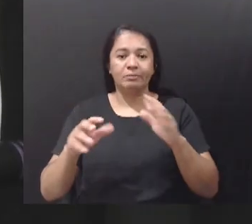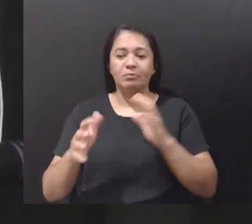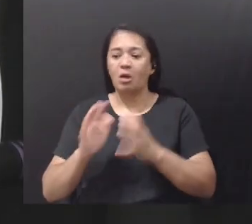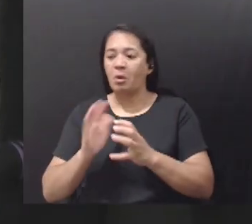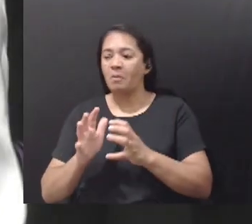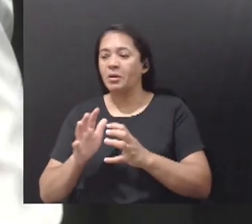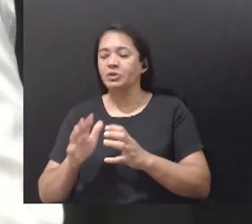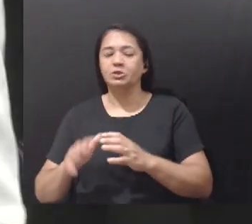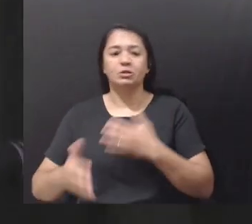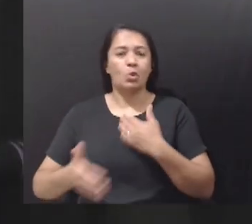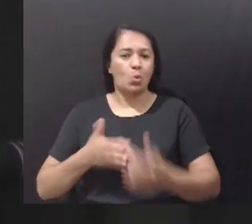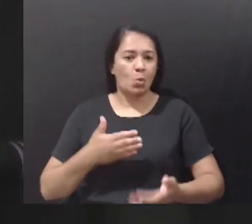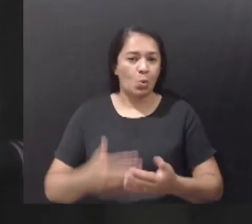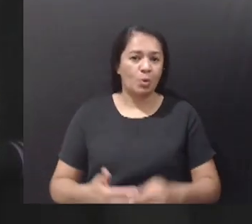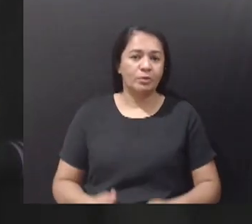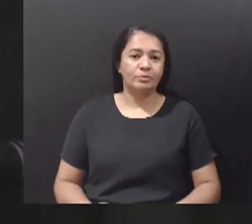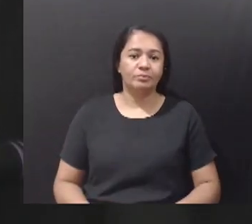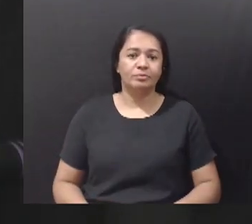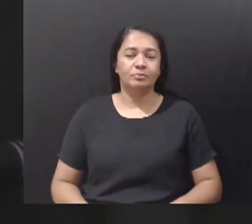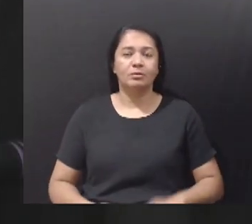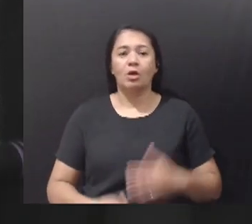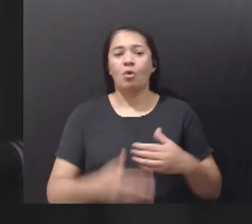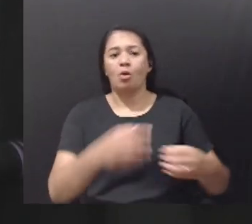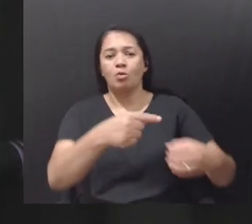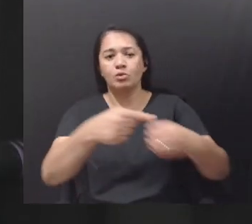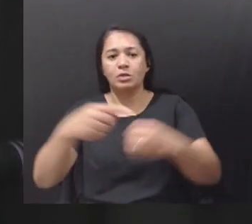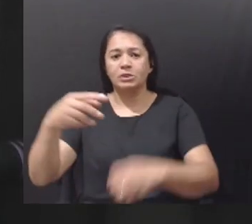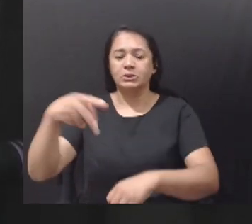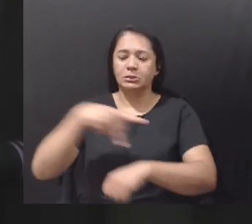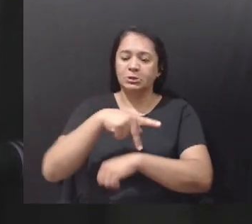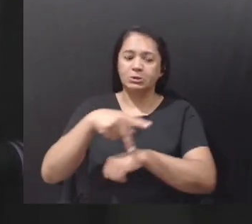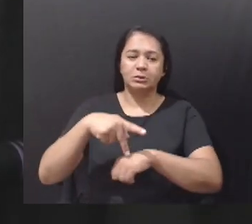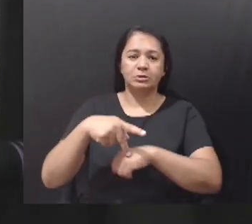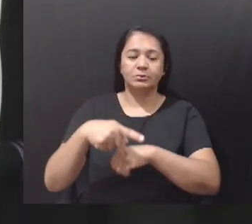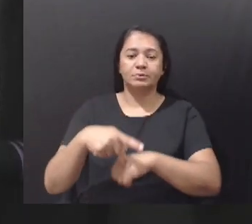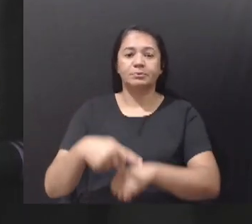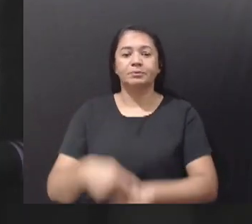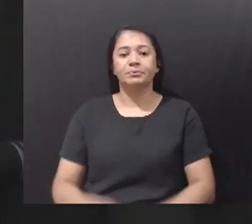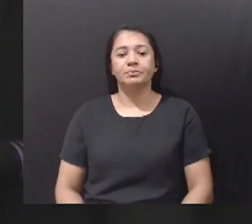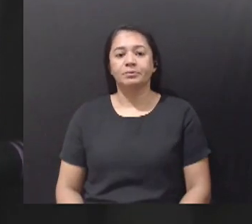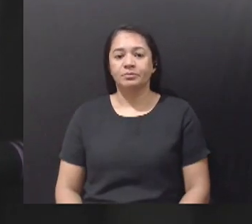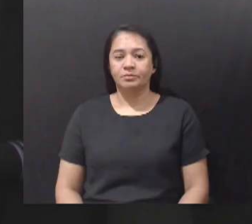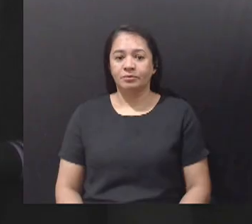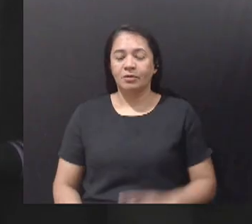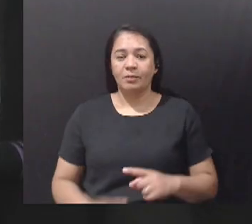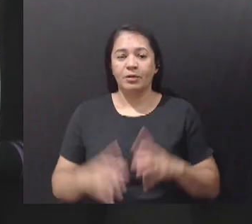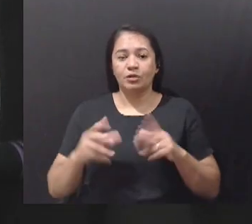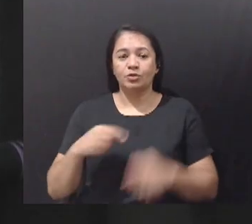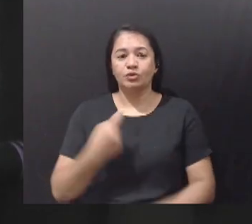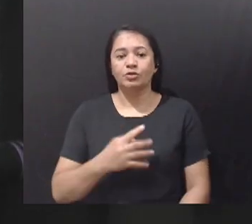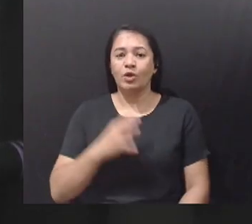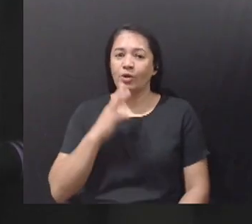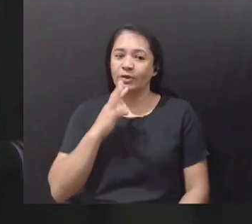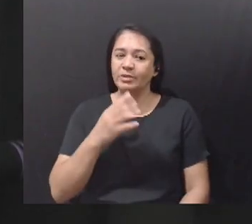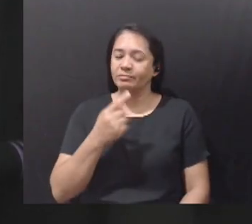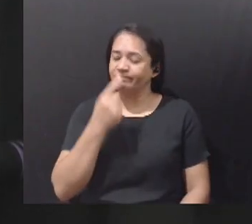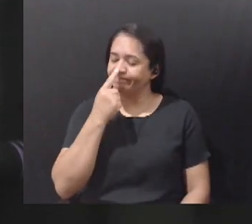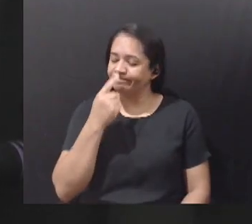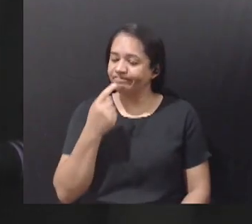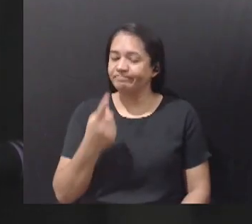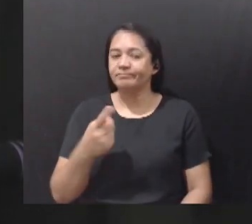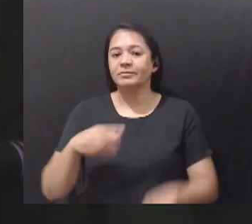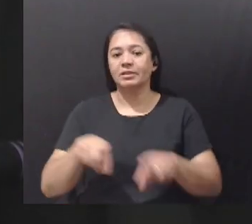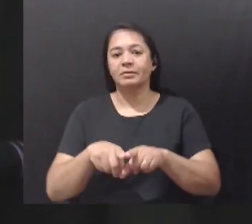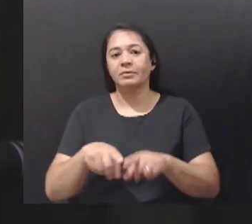qualquer cidade, serve para qualquer país e serve para qualquer ser humano. Sim. Porque aí todos nós conhecemos de perto, sem contar daqueles que foram,